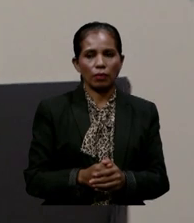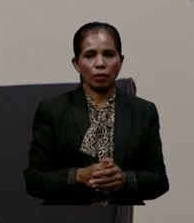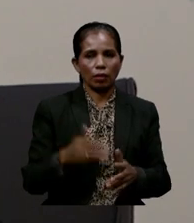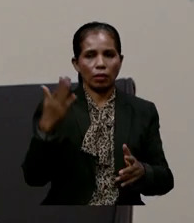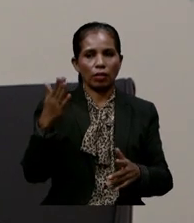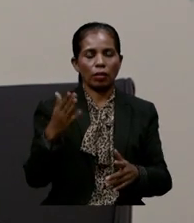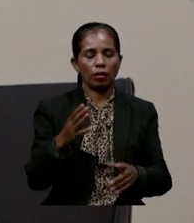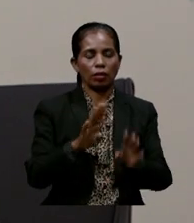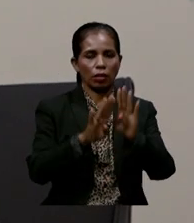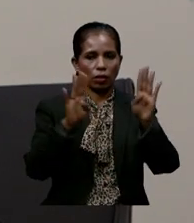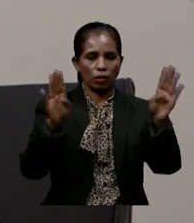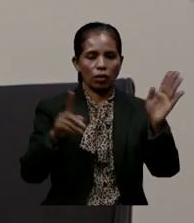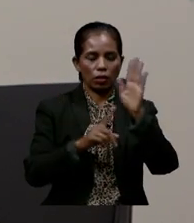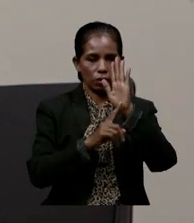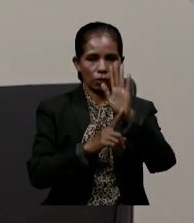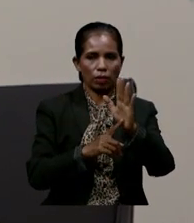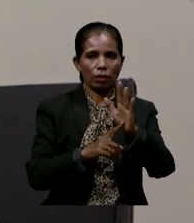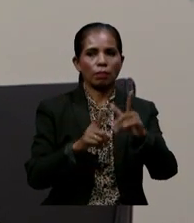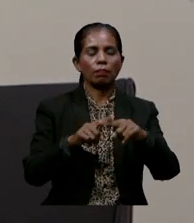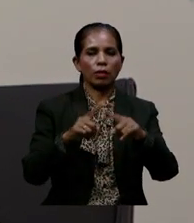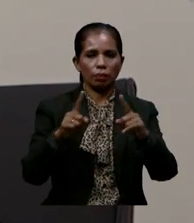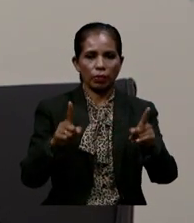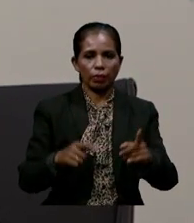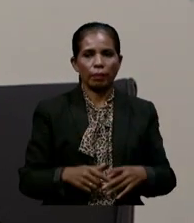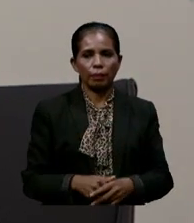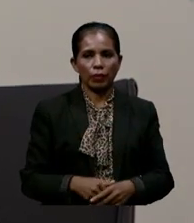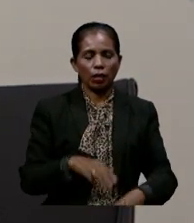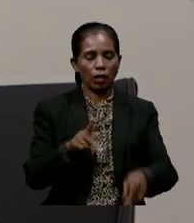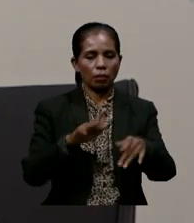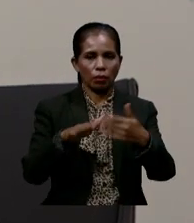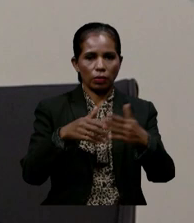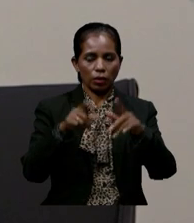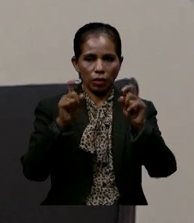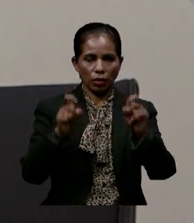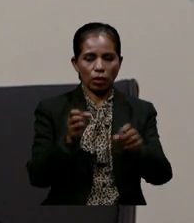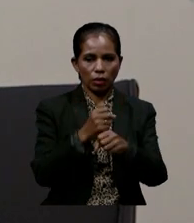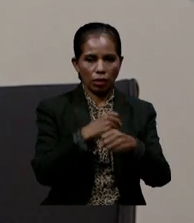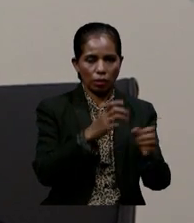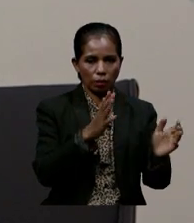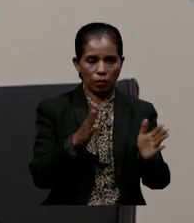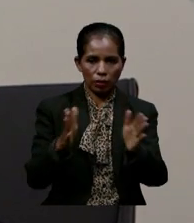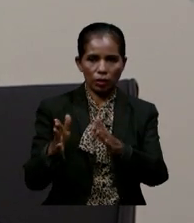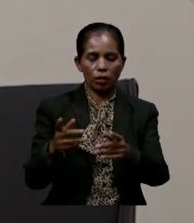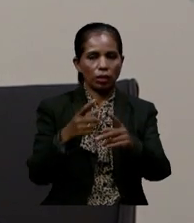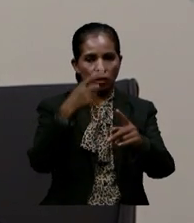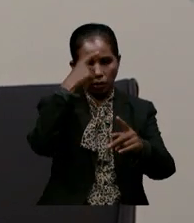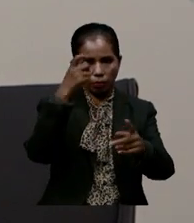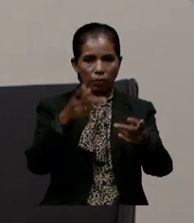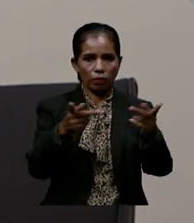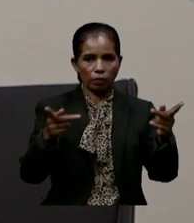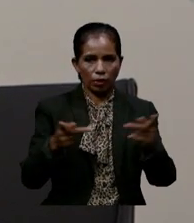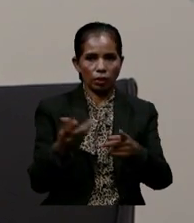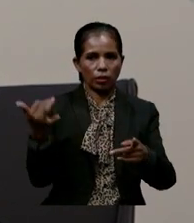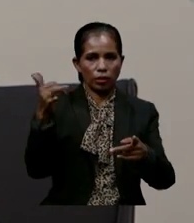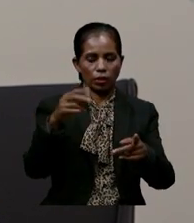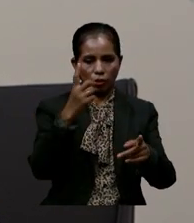Desde a abertura, né, foi sair. Mas bem, candidato Siramos tem que ter a preparação. Então, a área da área serviendo, né,